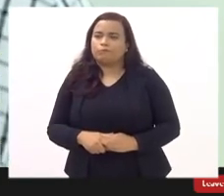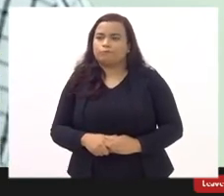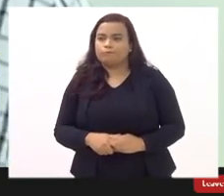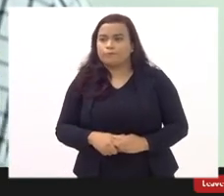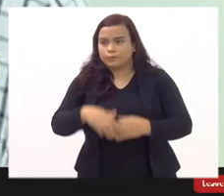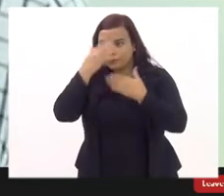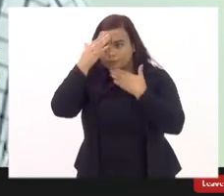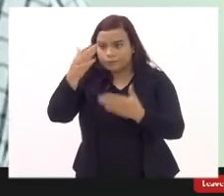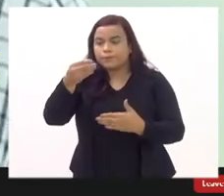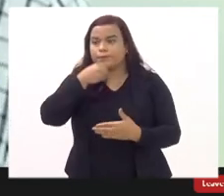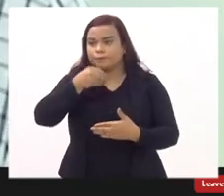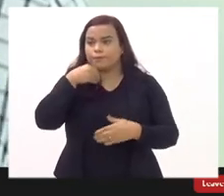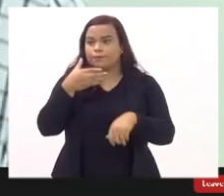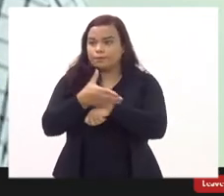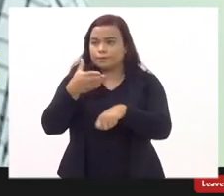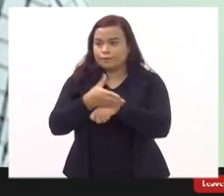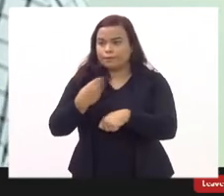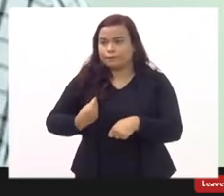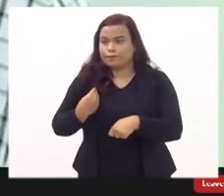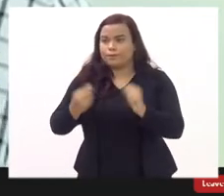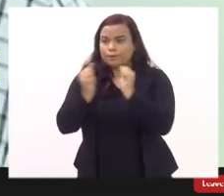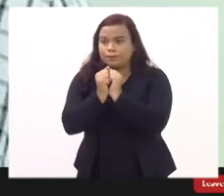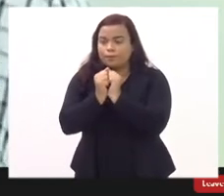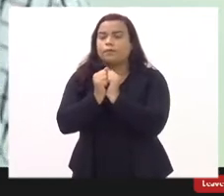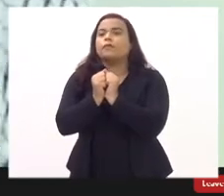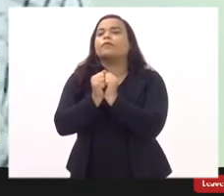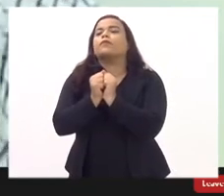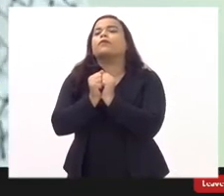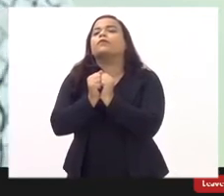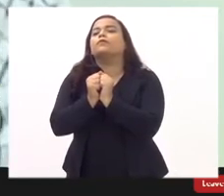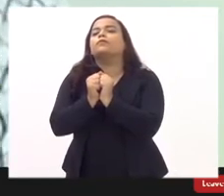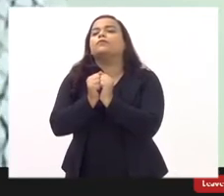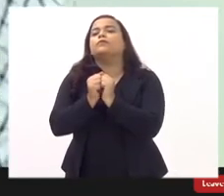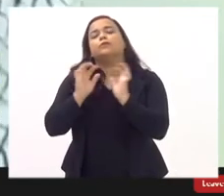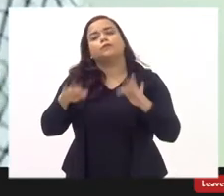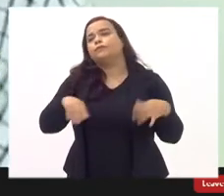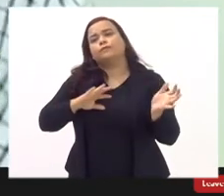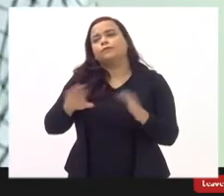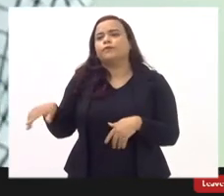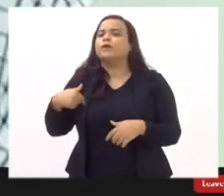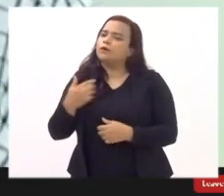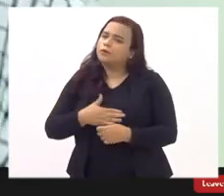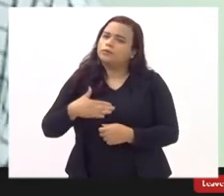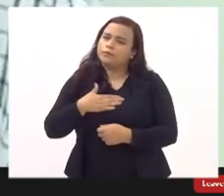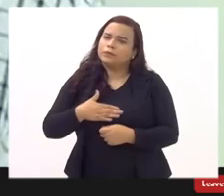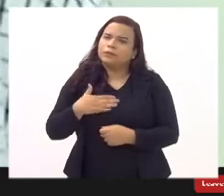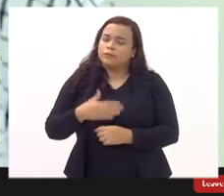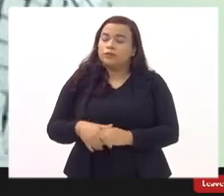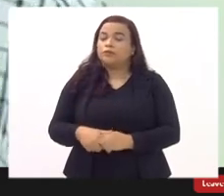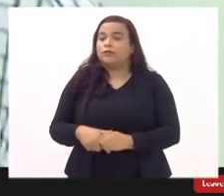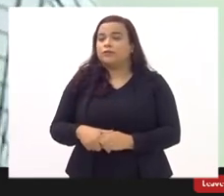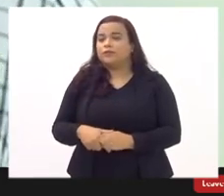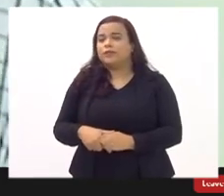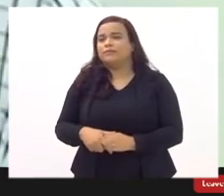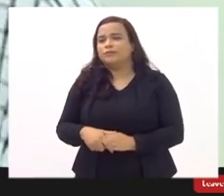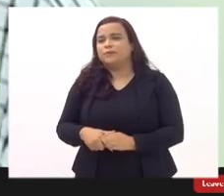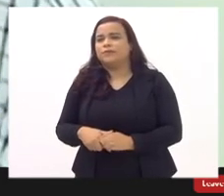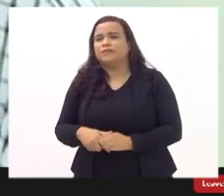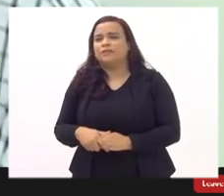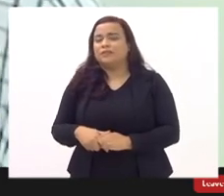Agradeço aí a oportunidade de falar e enfim, é o que eu gostaria de dizer. Apenas antes de